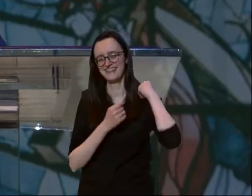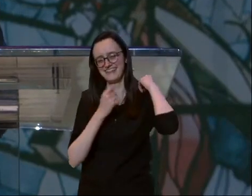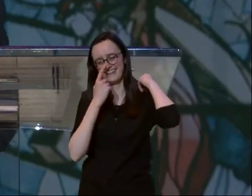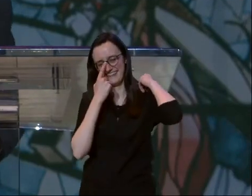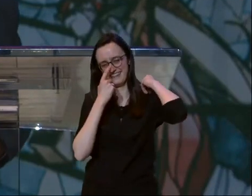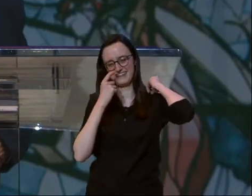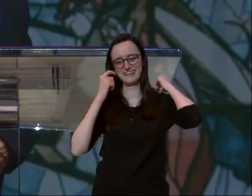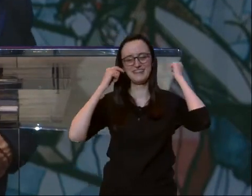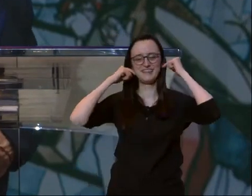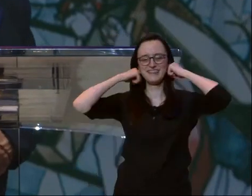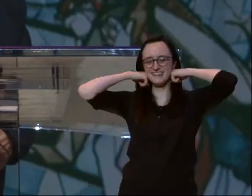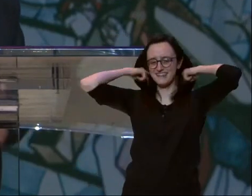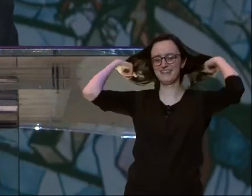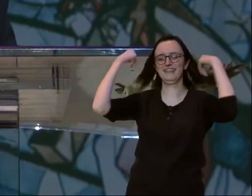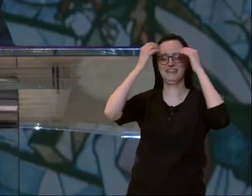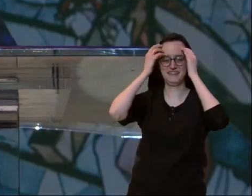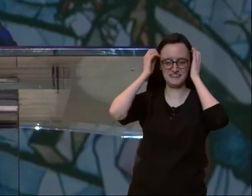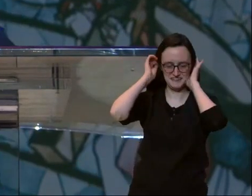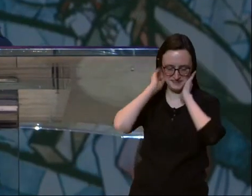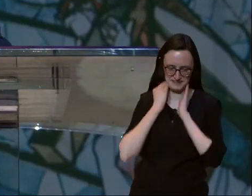Cadeira, gente,